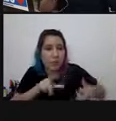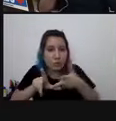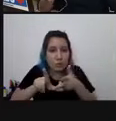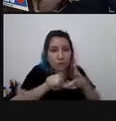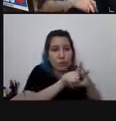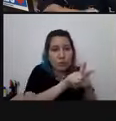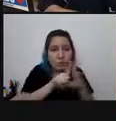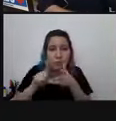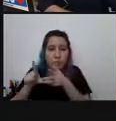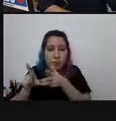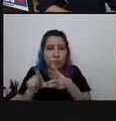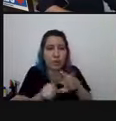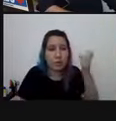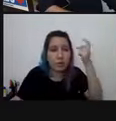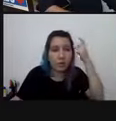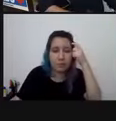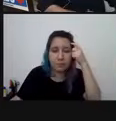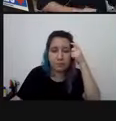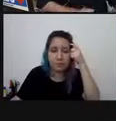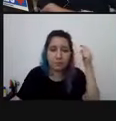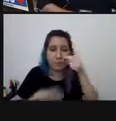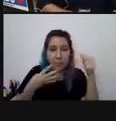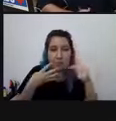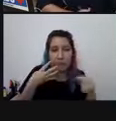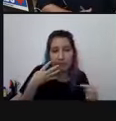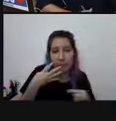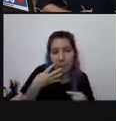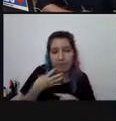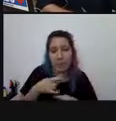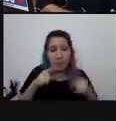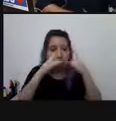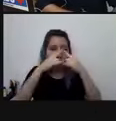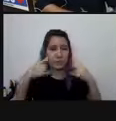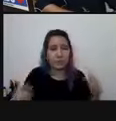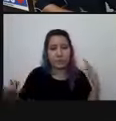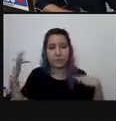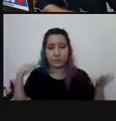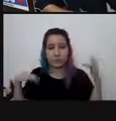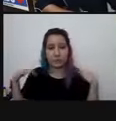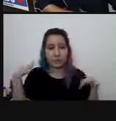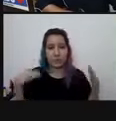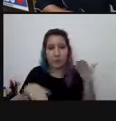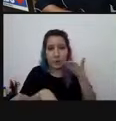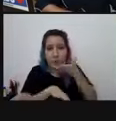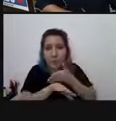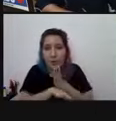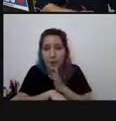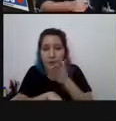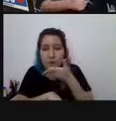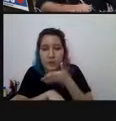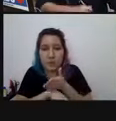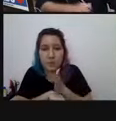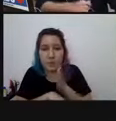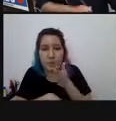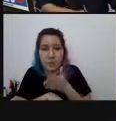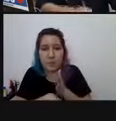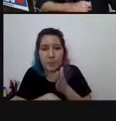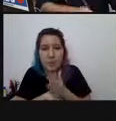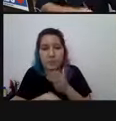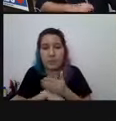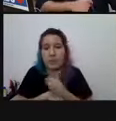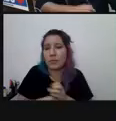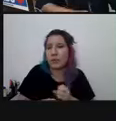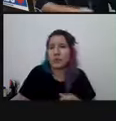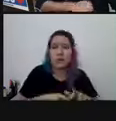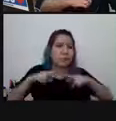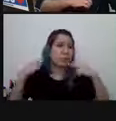nossa mensagem adiante. Algumas ideias para o turismo em São Vicente. Integrar todos os setores do meio, hospedagem,